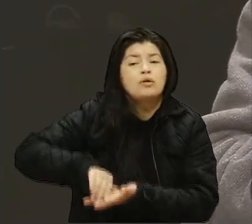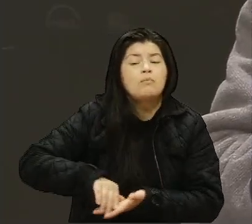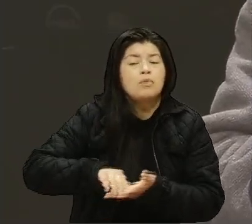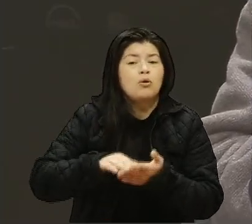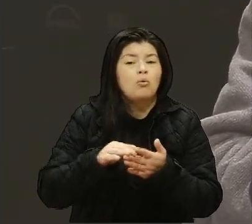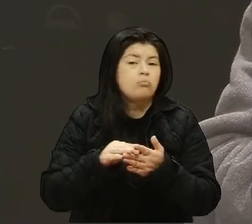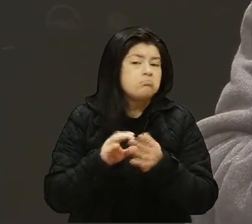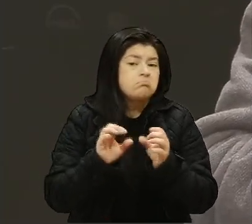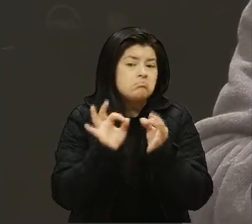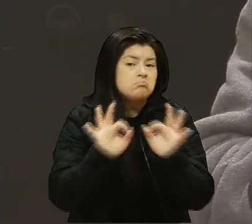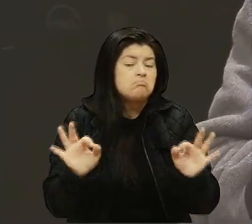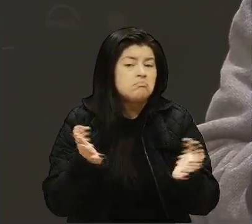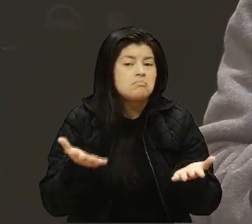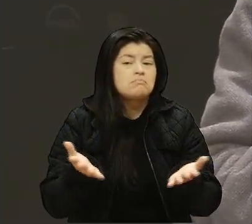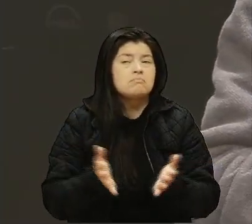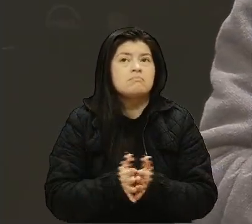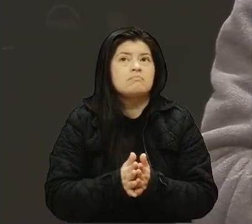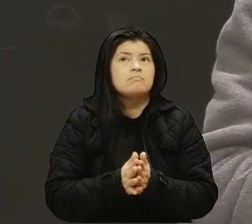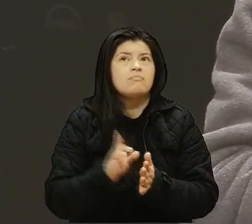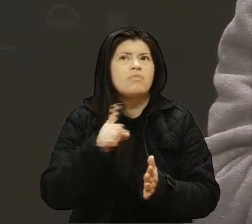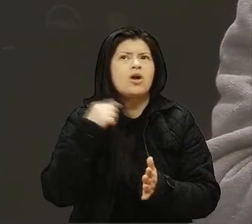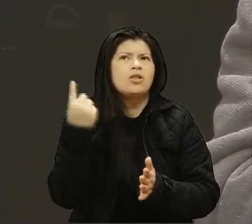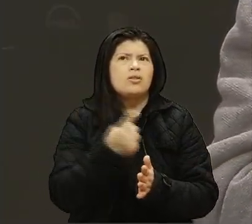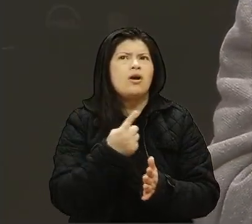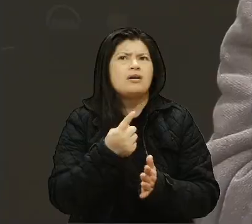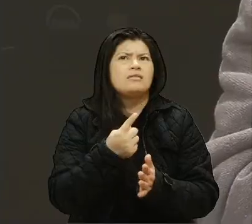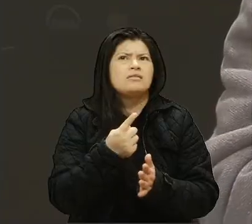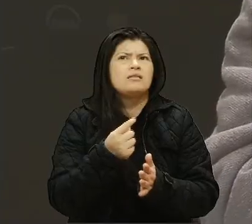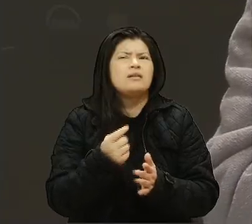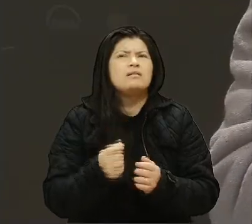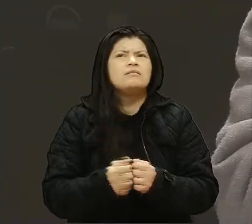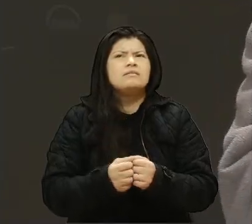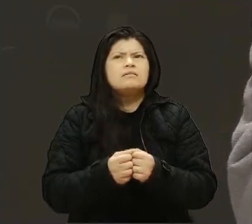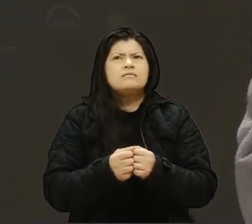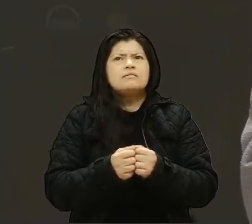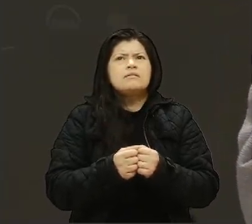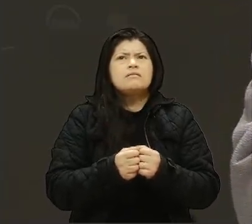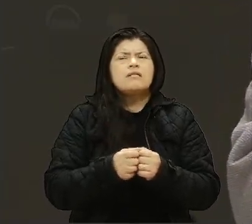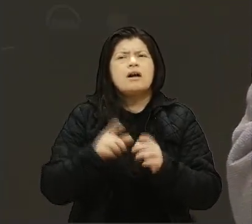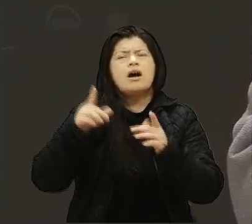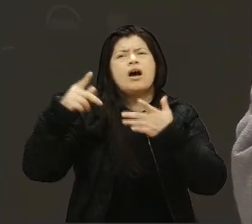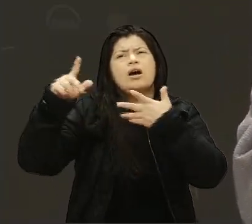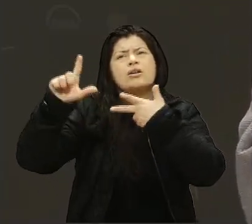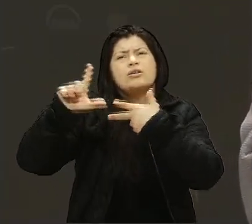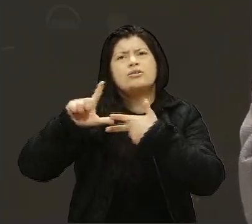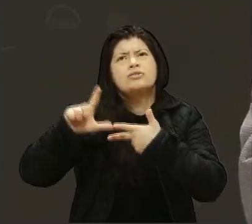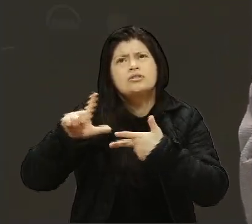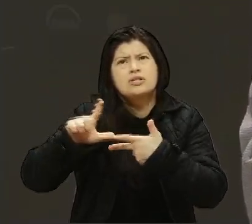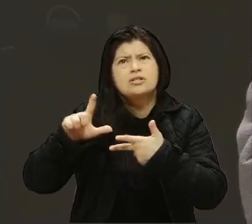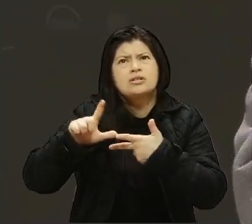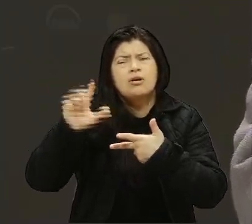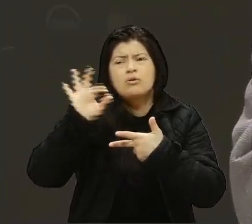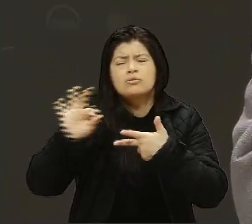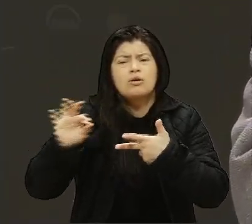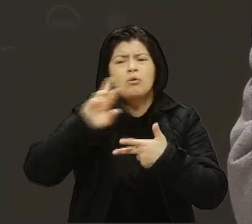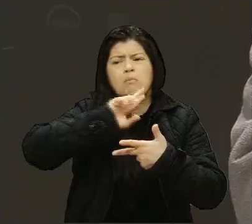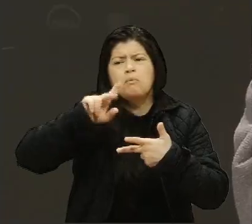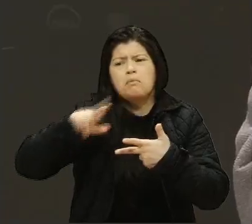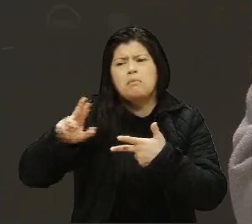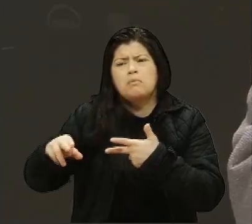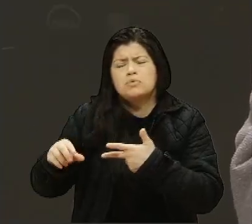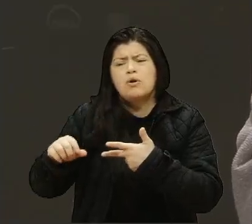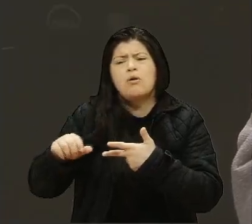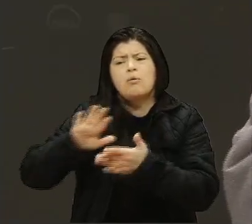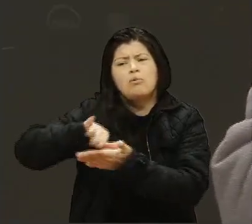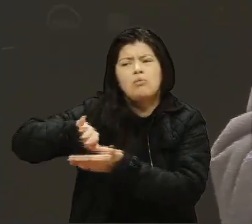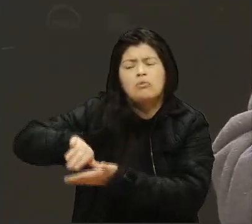Imagina, presidente, se nós, vereadores aqui, estabelecêssemos uma legislação, vereadora Sandra, que para qualquer crime comum, para que